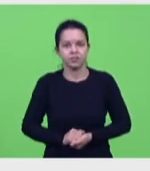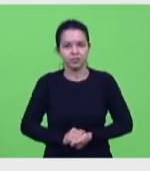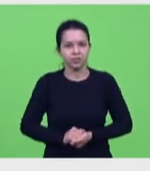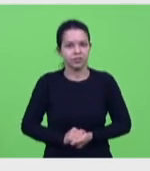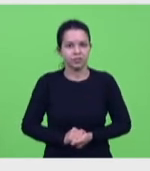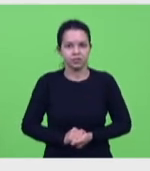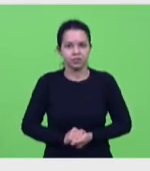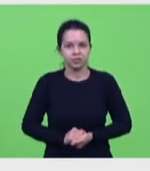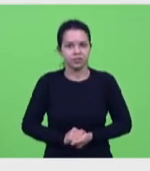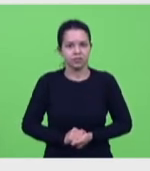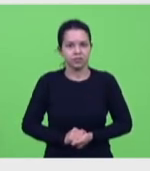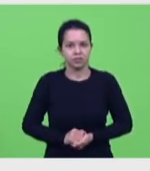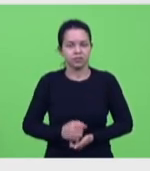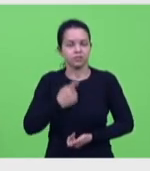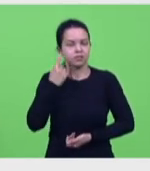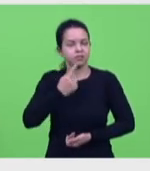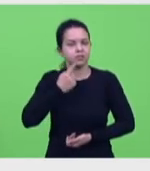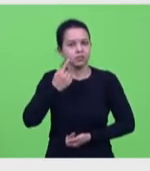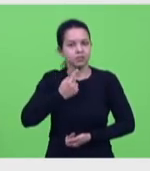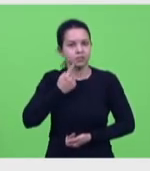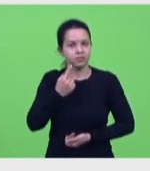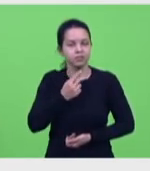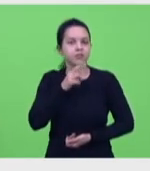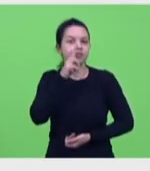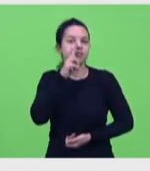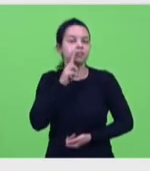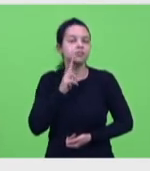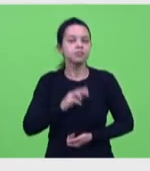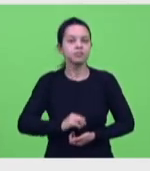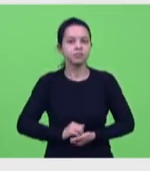Como vota deputado Ivan Nats?